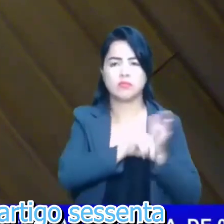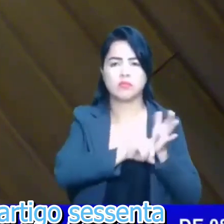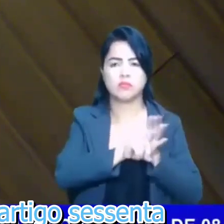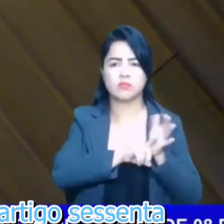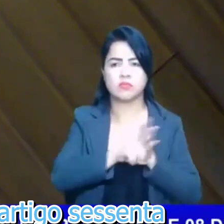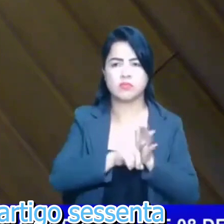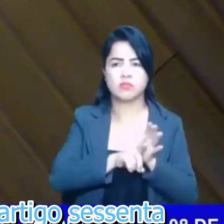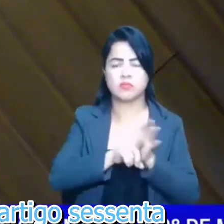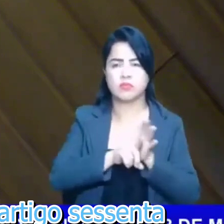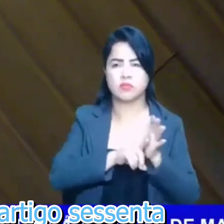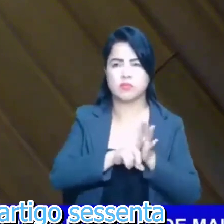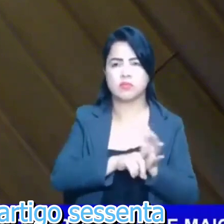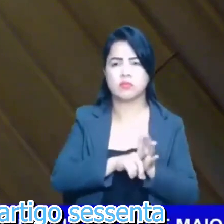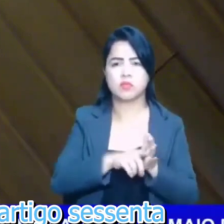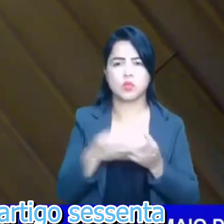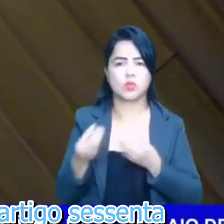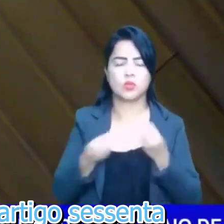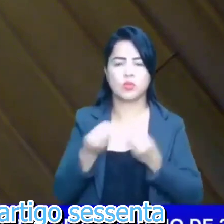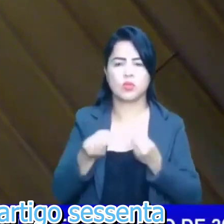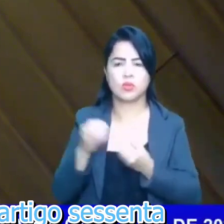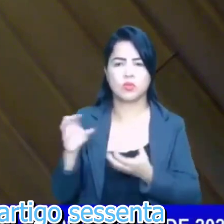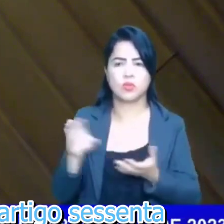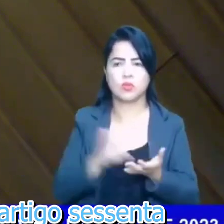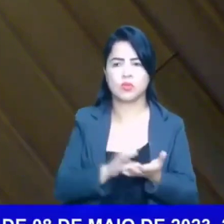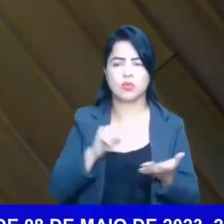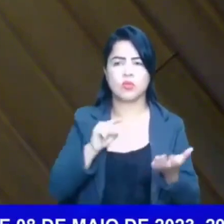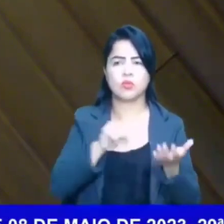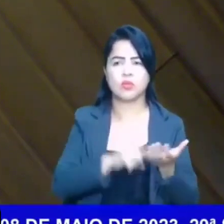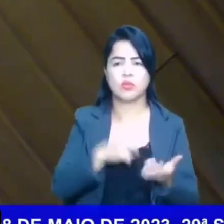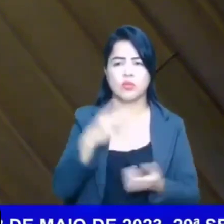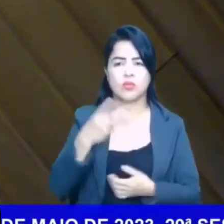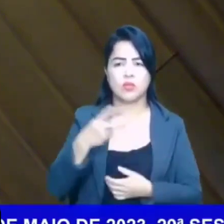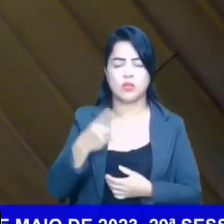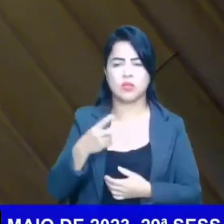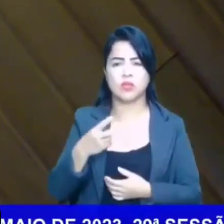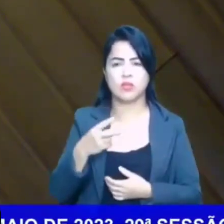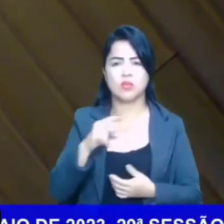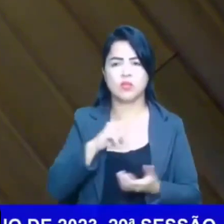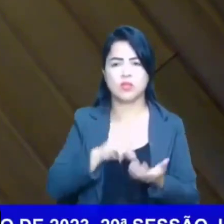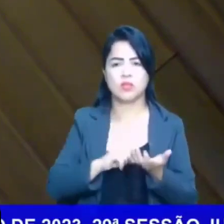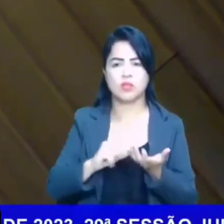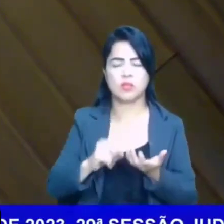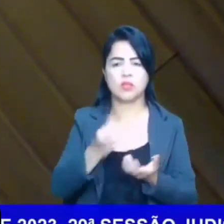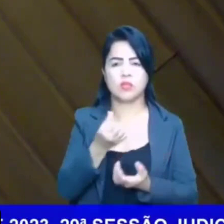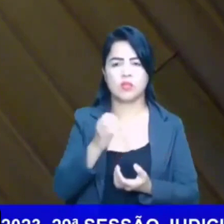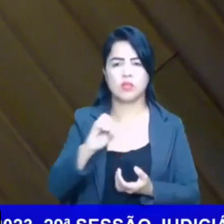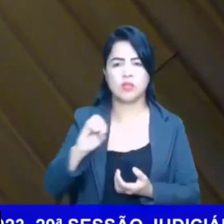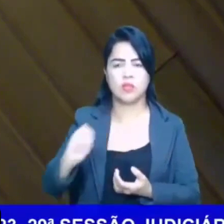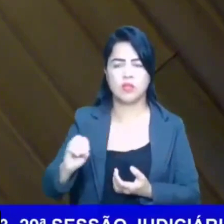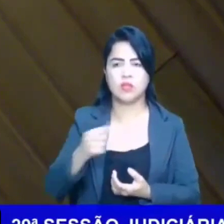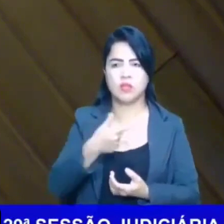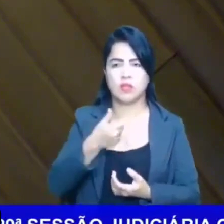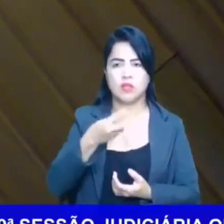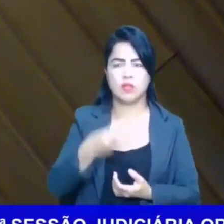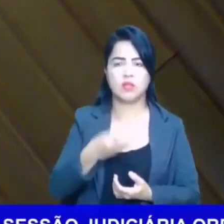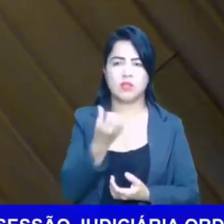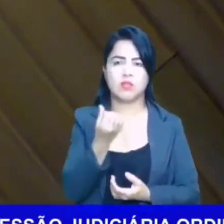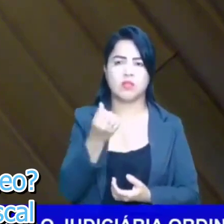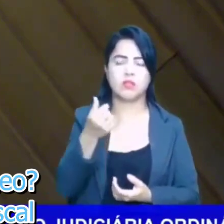analisar essa questão da aplicação do parágrafo 2º do artigo 60 da resolução 23.607